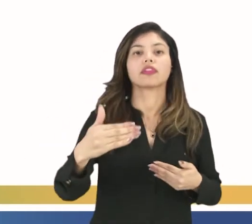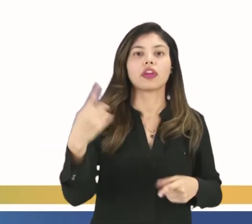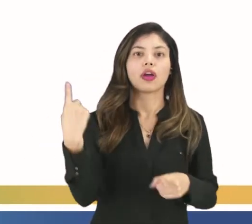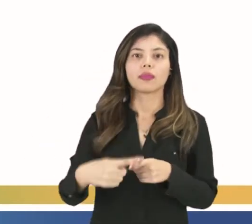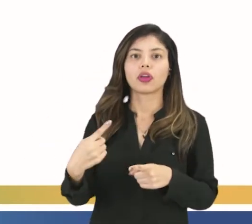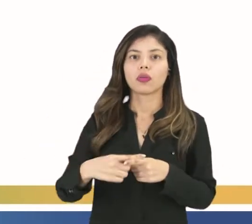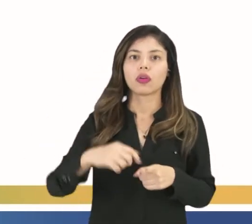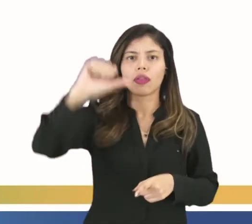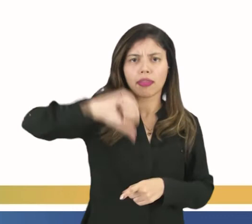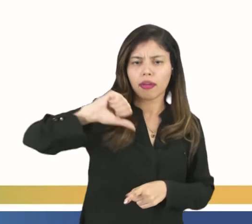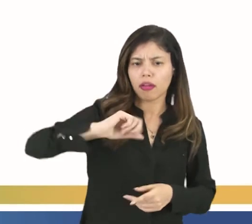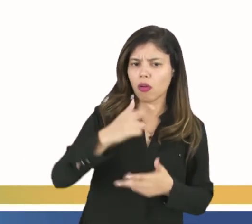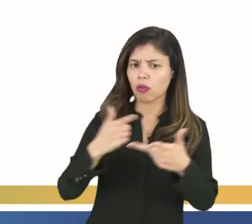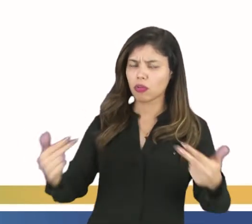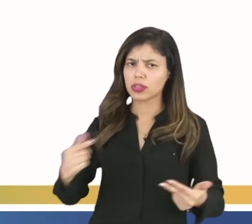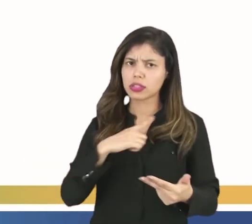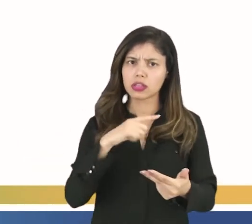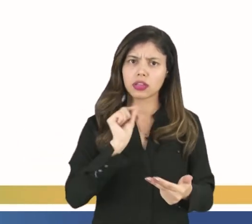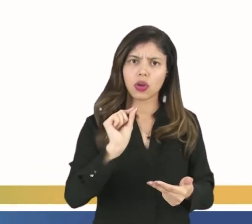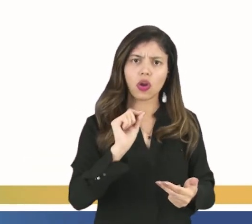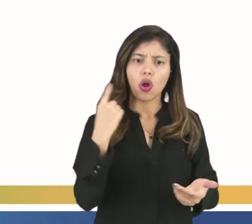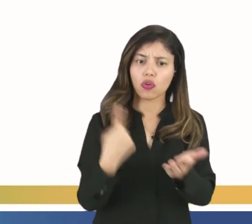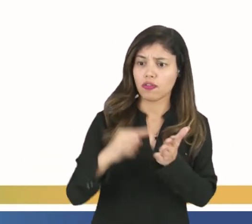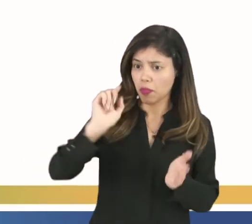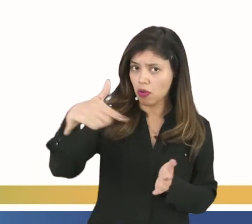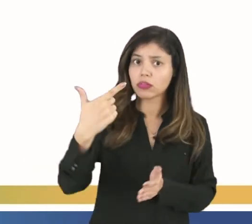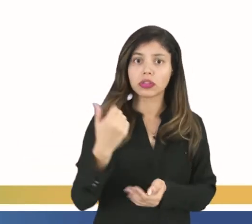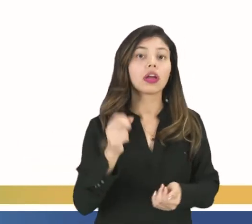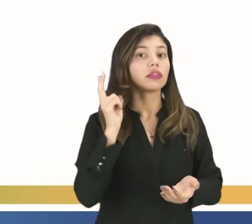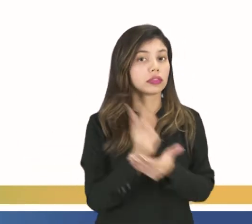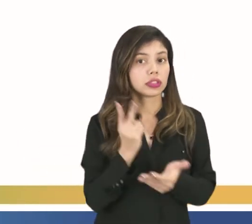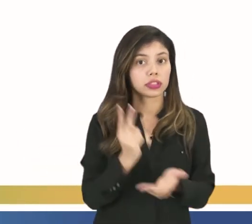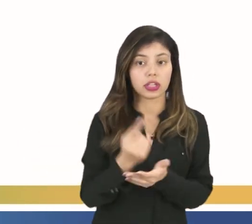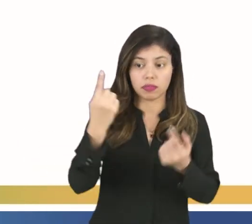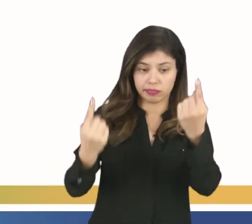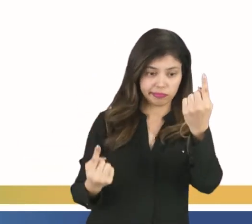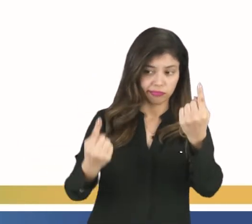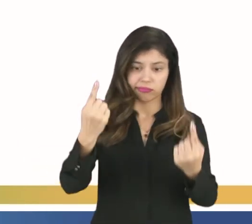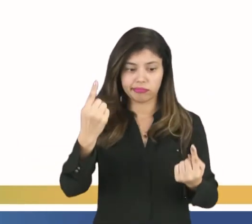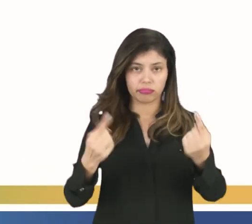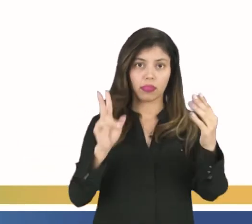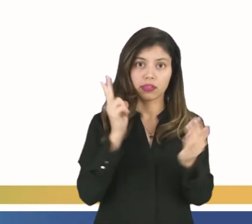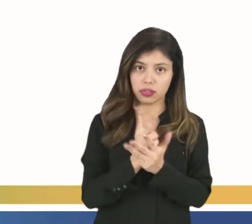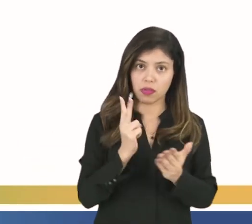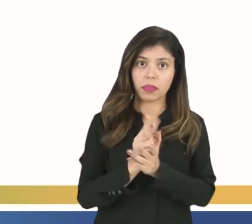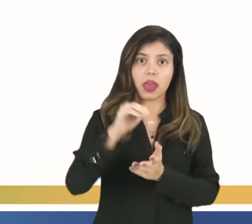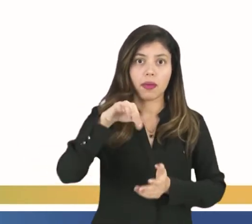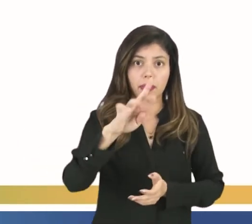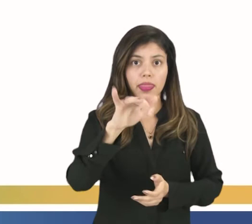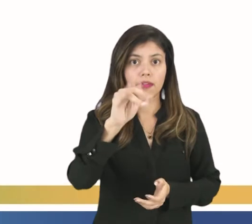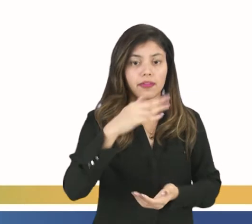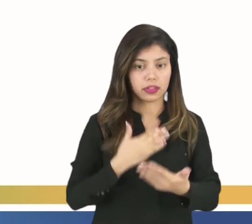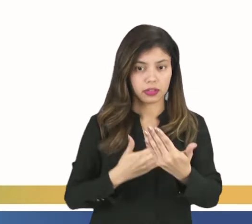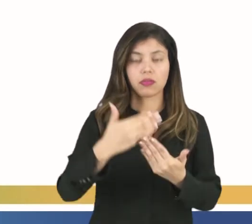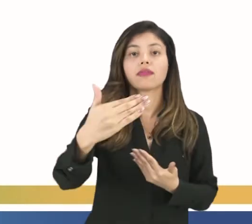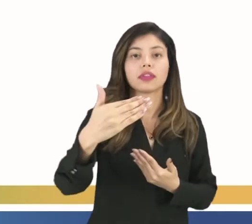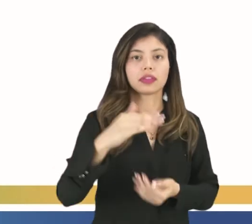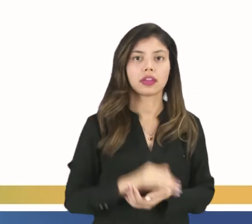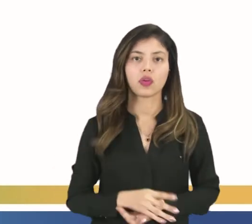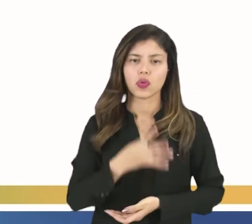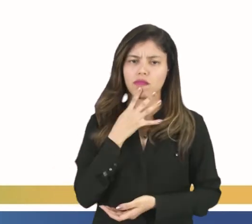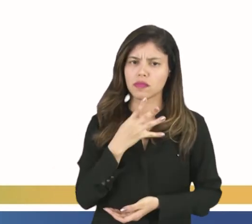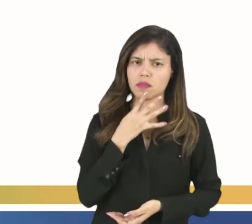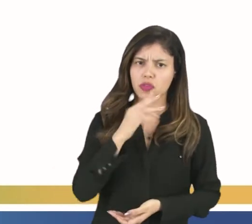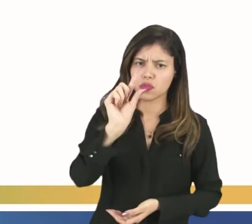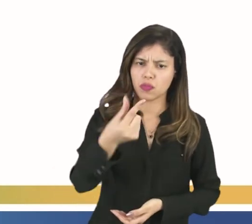nunca posso negar uma coisa para confirmar outra. Eu vou ficar sempre em um impasse. A metafísica, portanto, ela não avança. É um tipo de